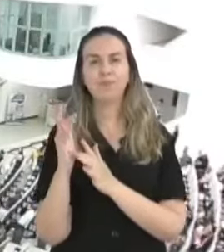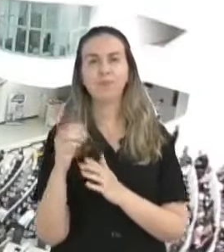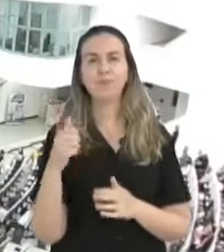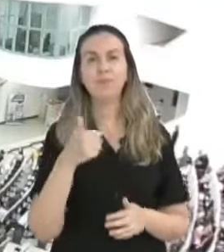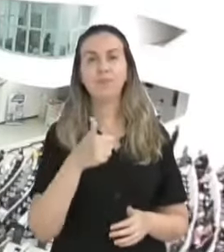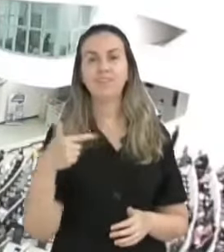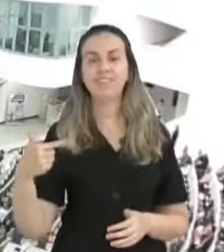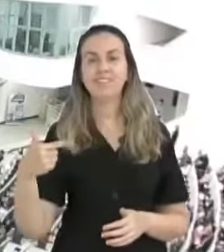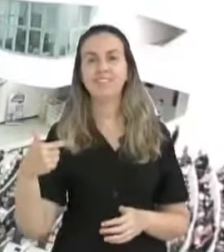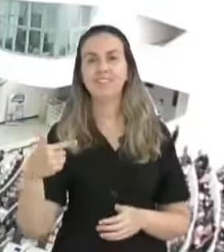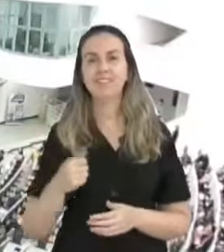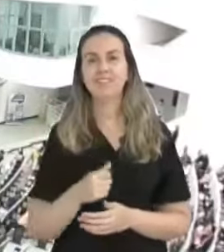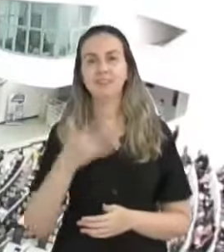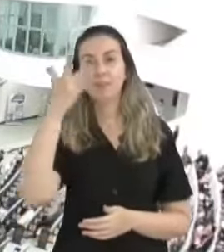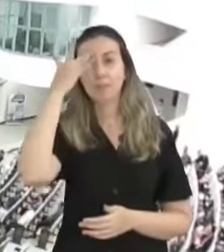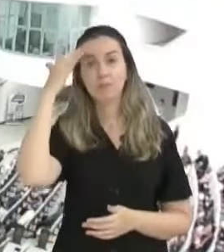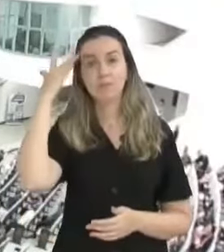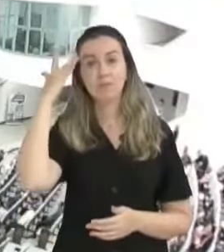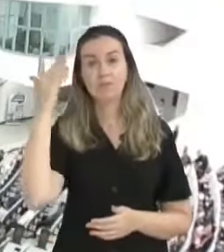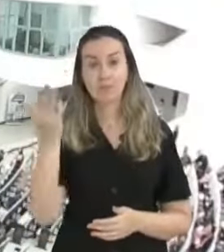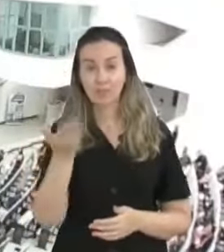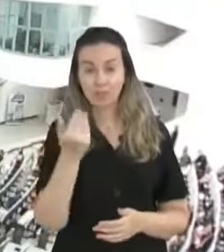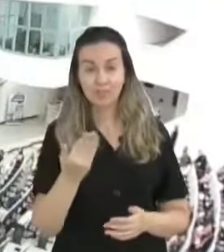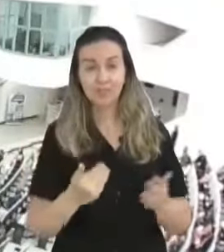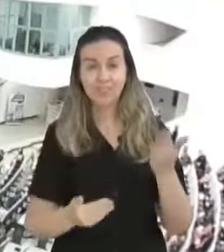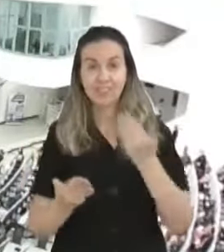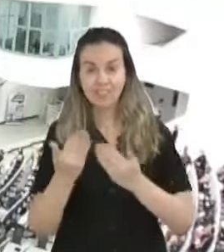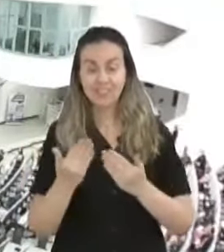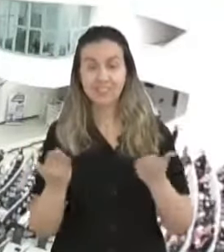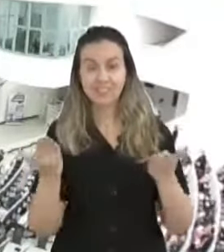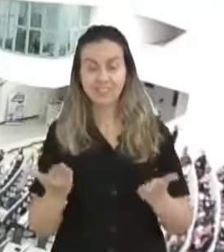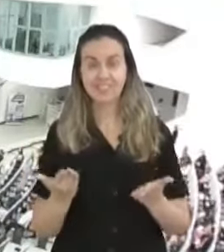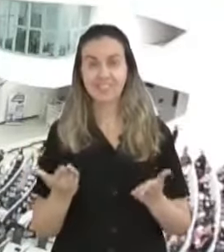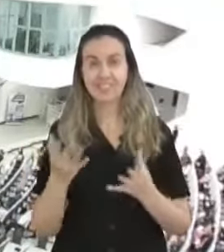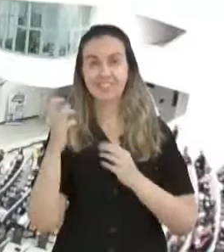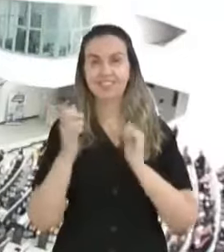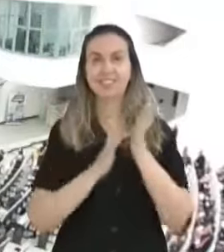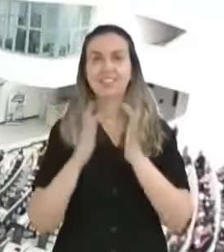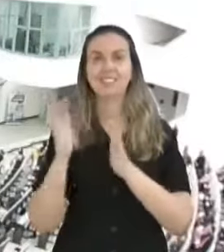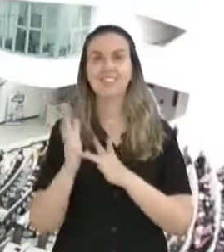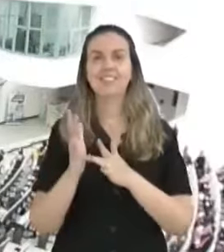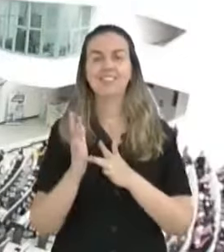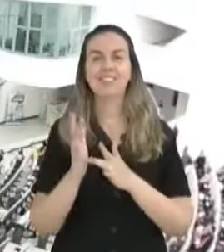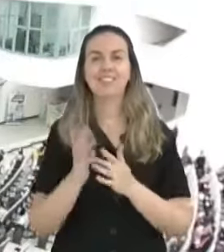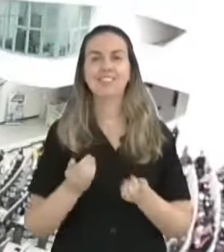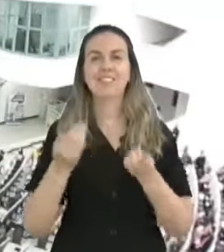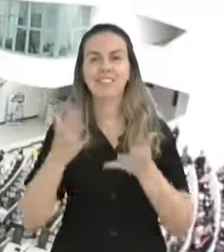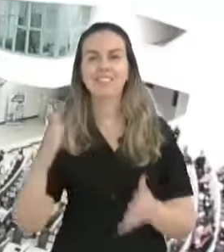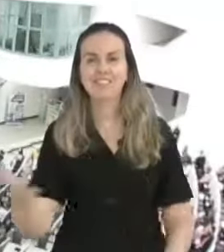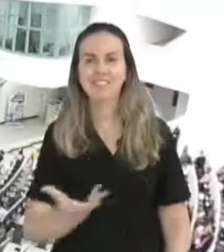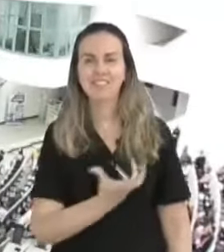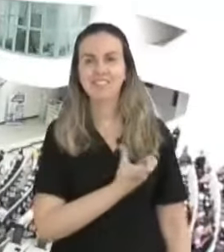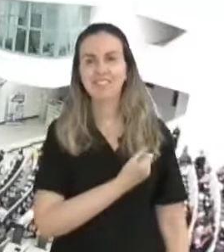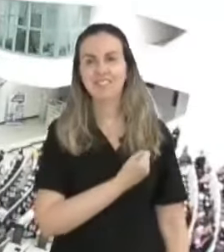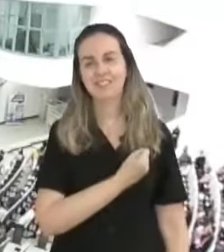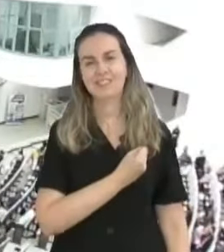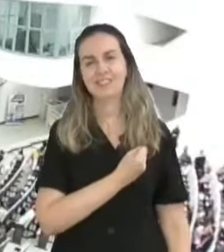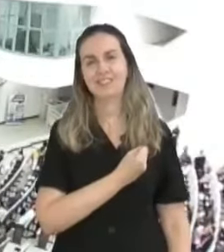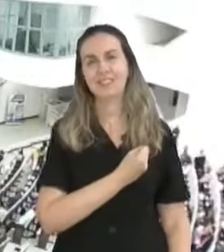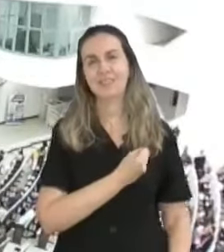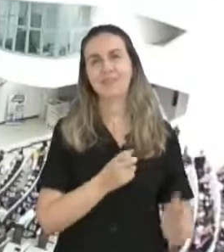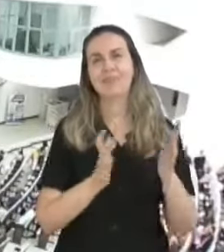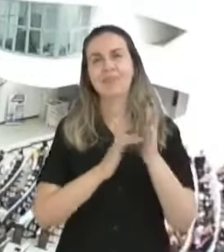está a décima segunda pessoa? Venha para Cristo. Jesus quer salvar mais